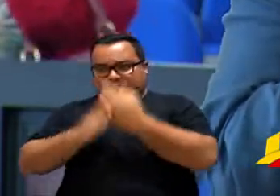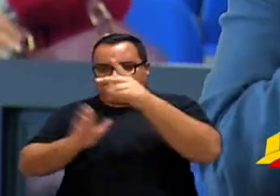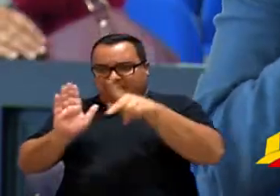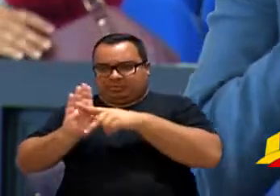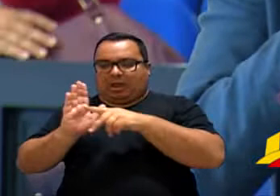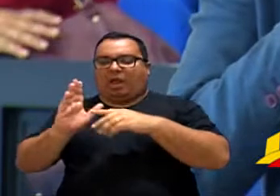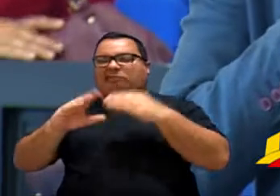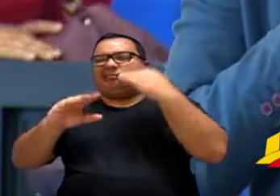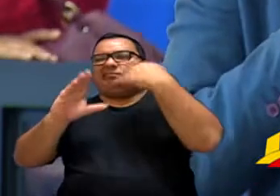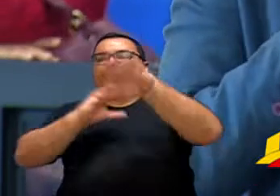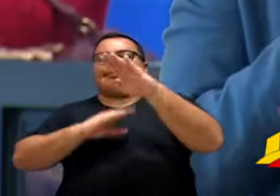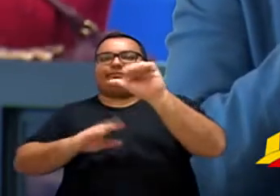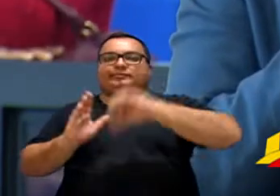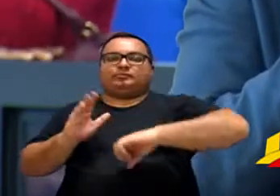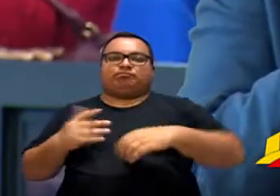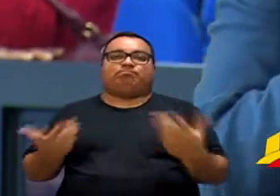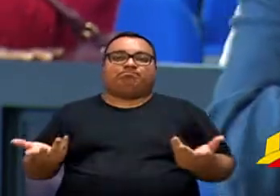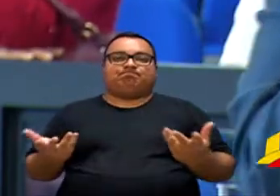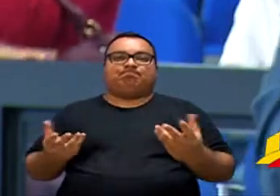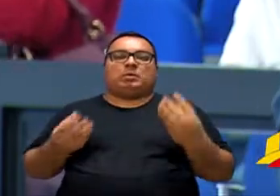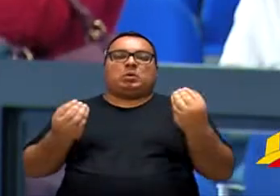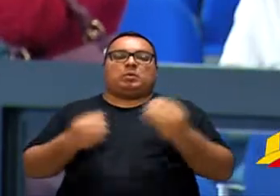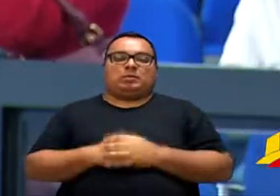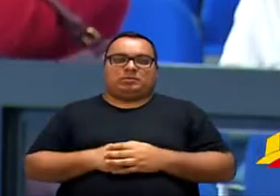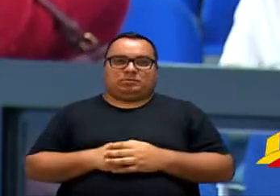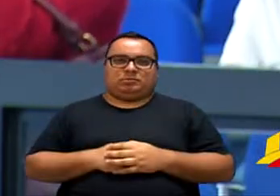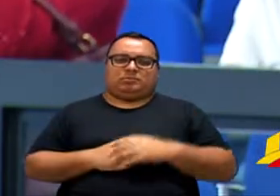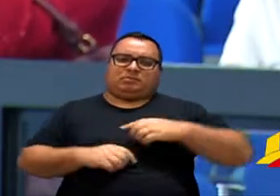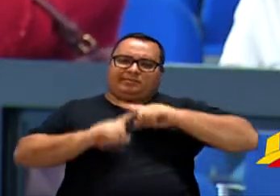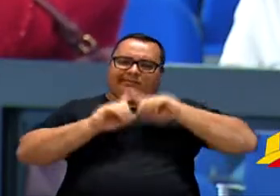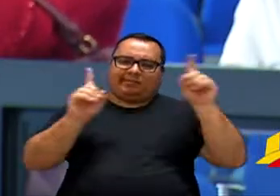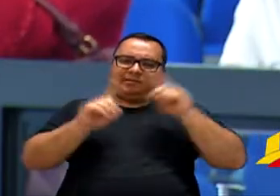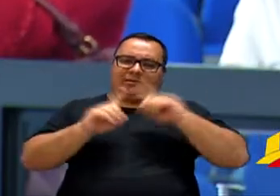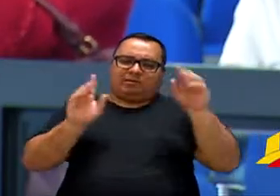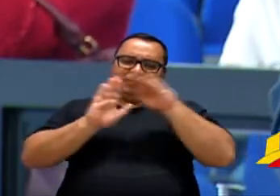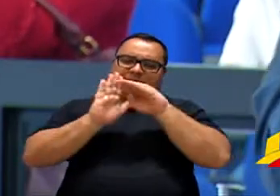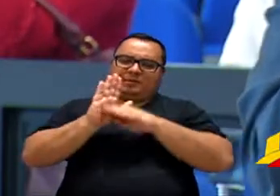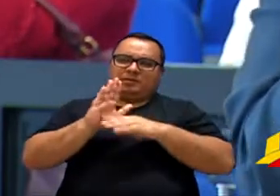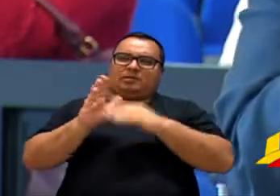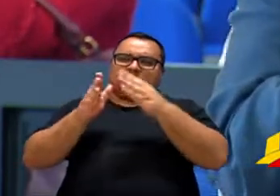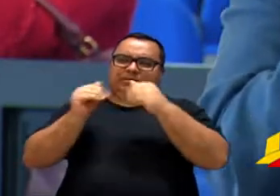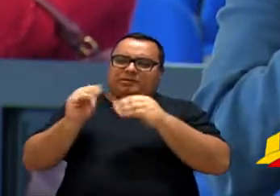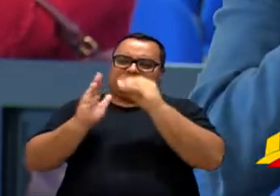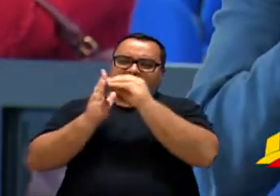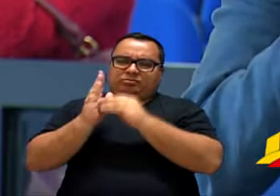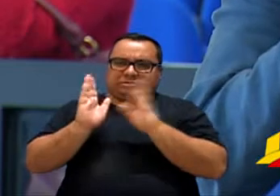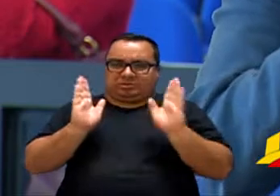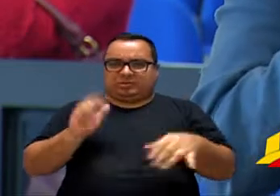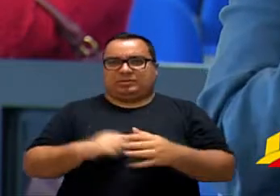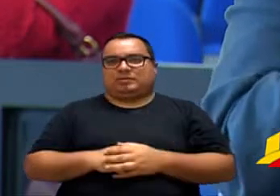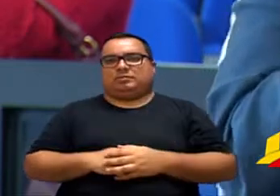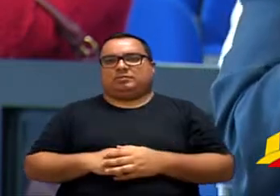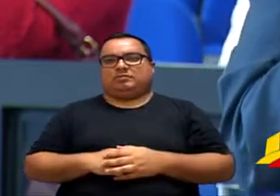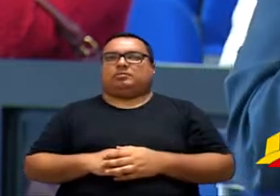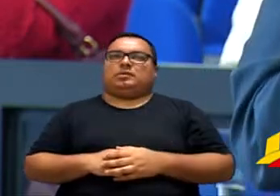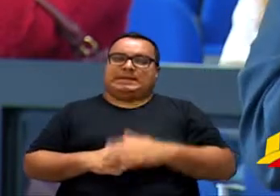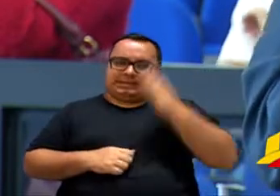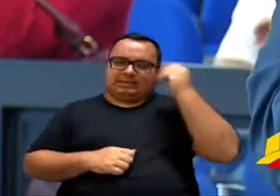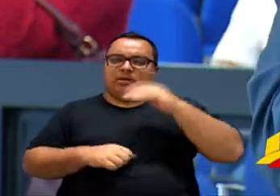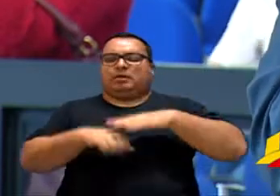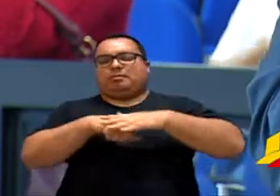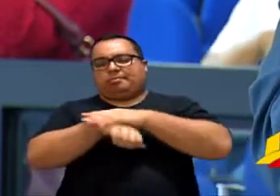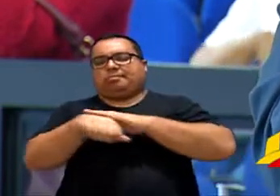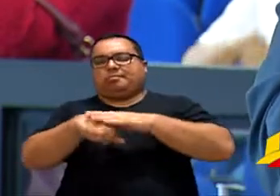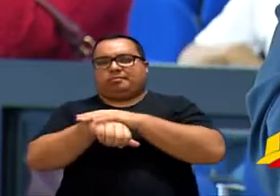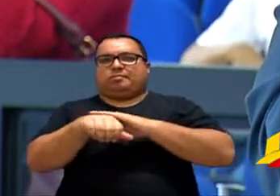o presidente Claro e assim eu até entendo que tem dialogar assim tem que